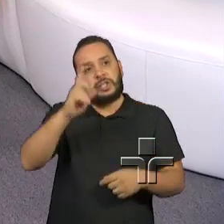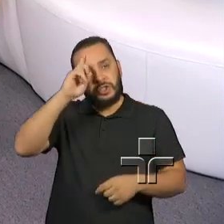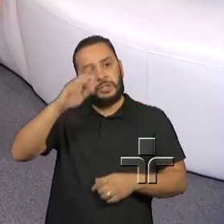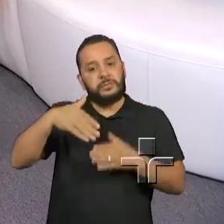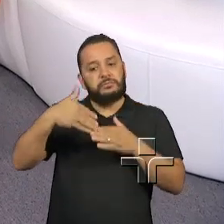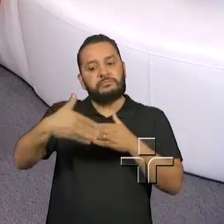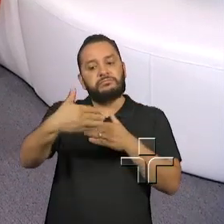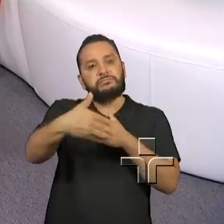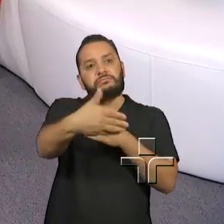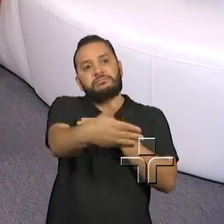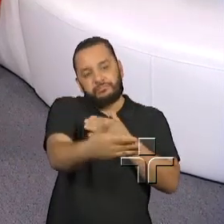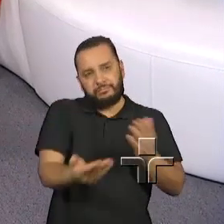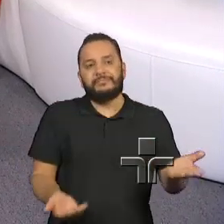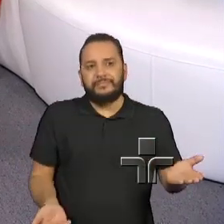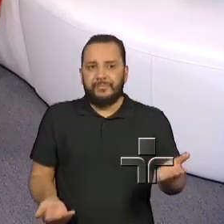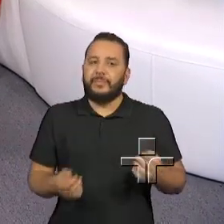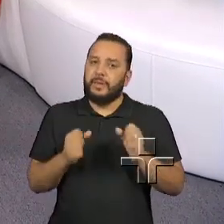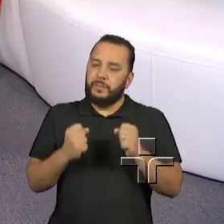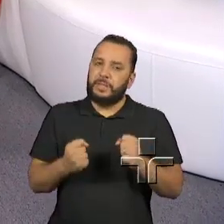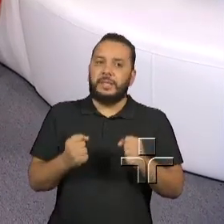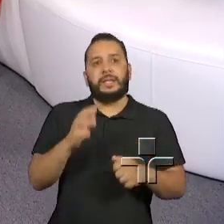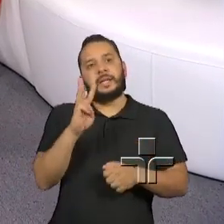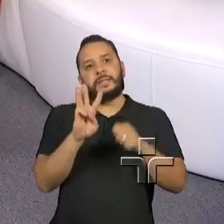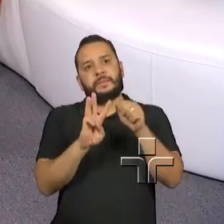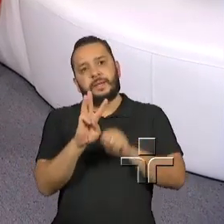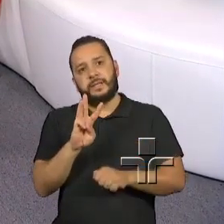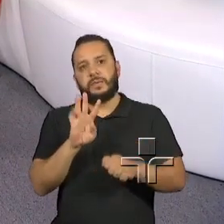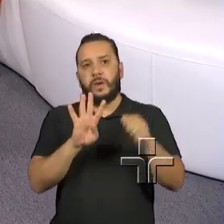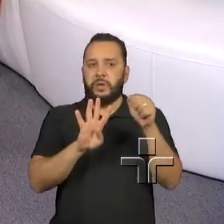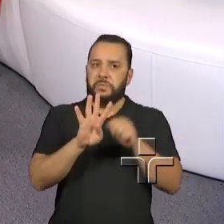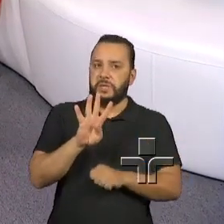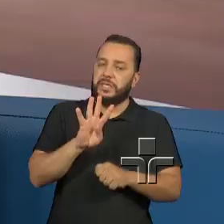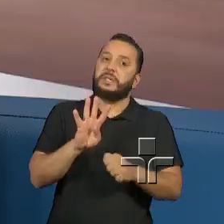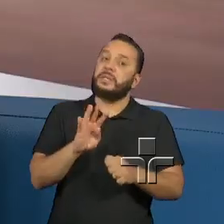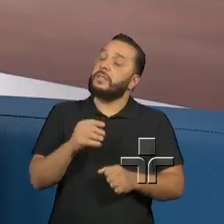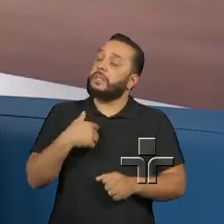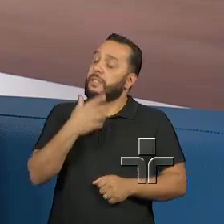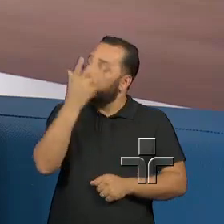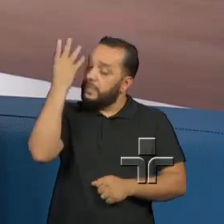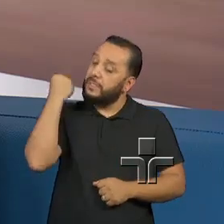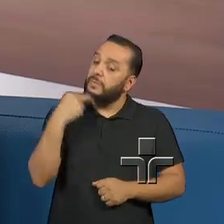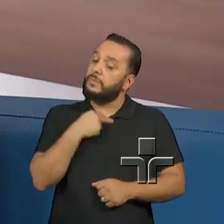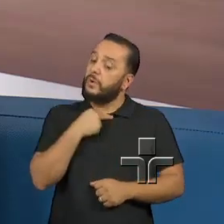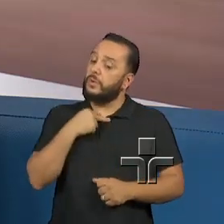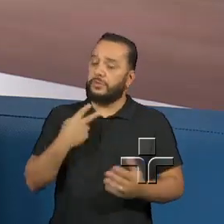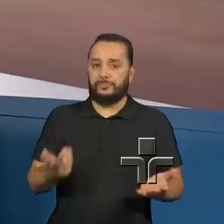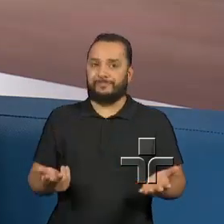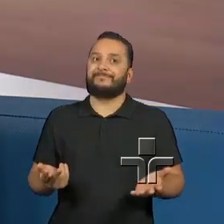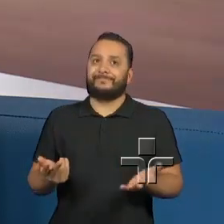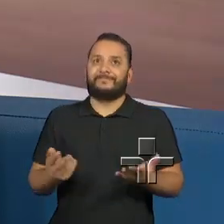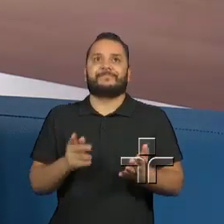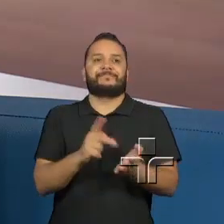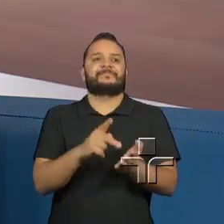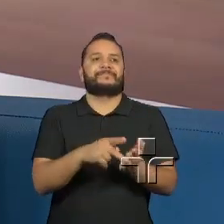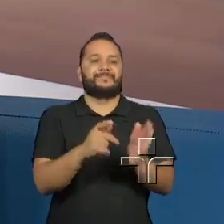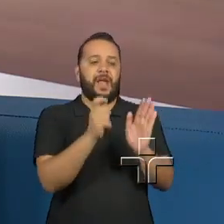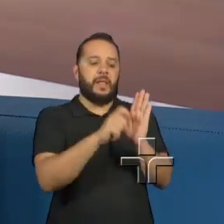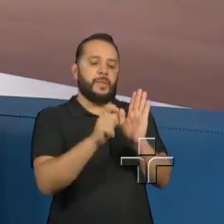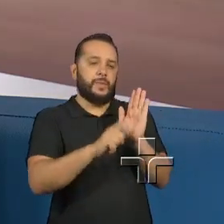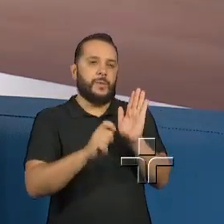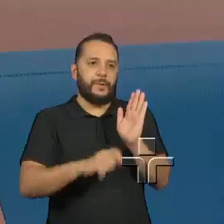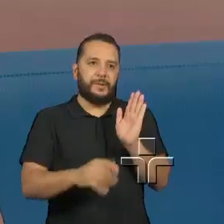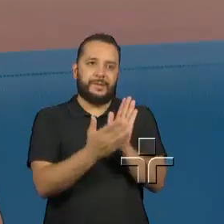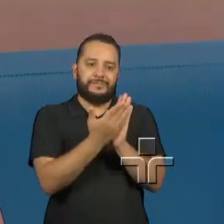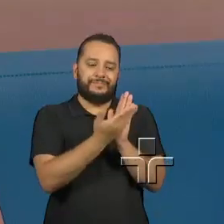depois... Aí varia, né? Uhum. Mas pode ser de 3 meses, 4 meses. A gente não pode esquecer da segunda dose, né? É verdade, né? É verdade. Eles deixam anotado, né?